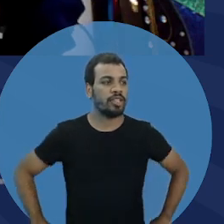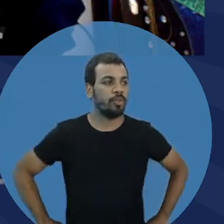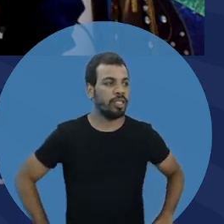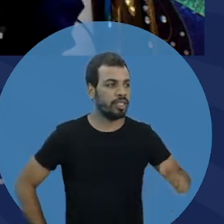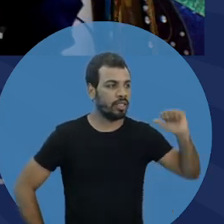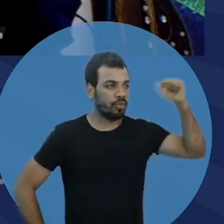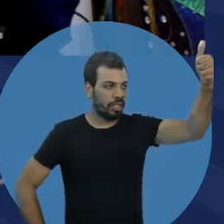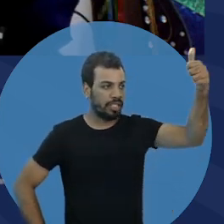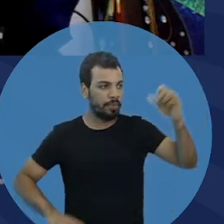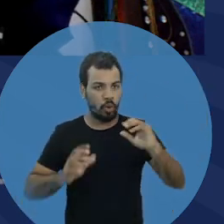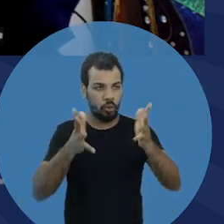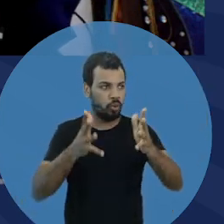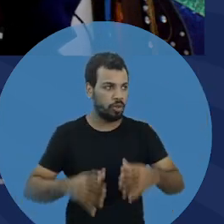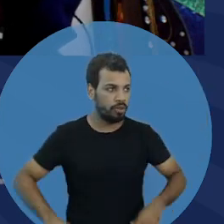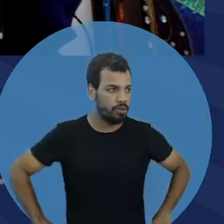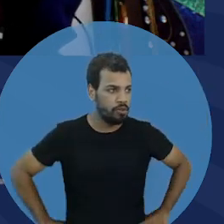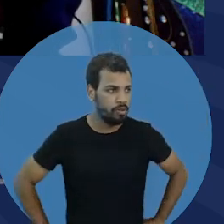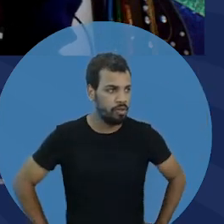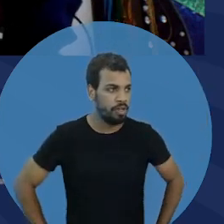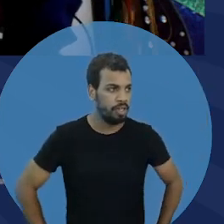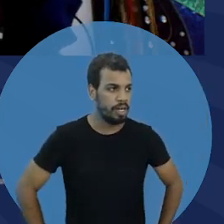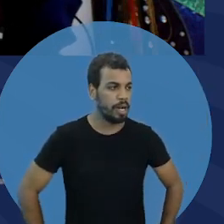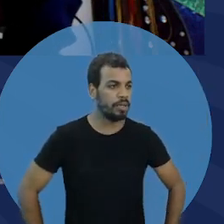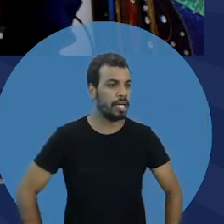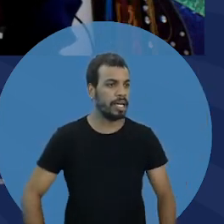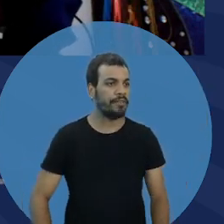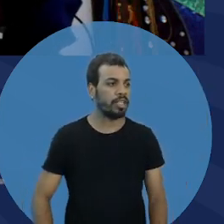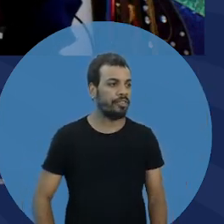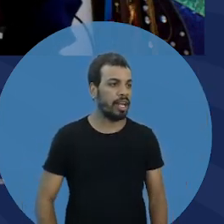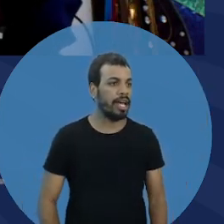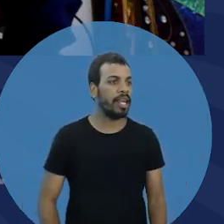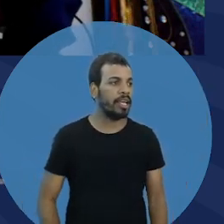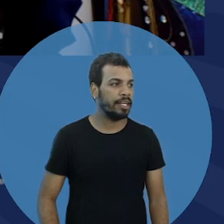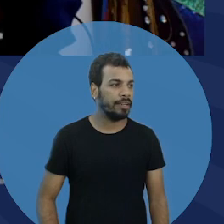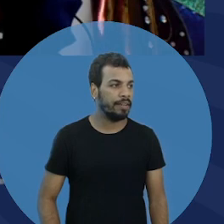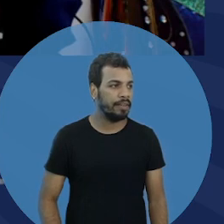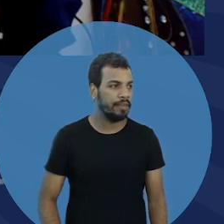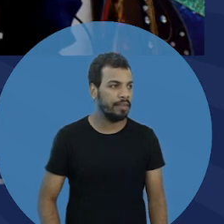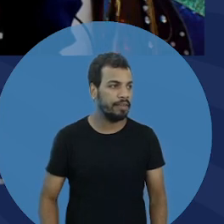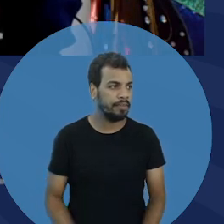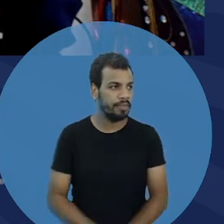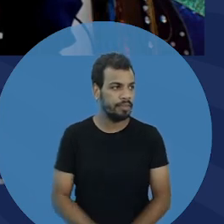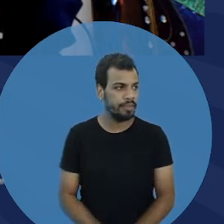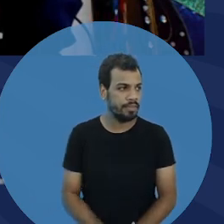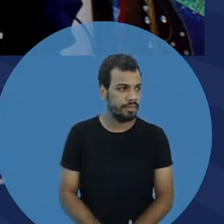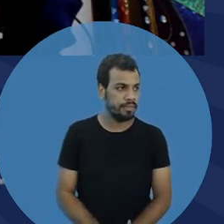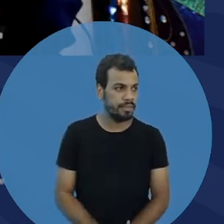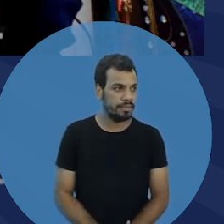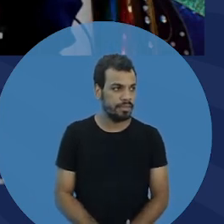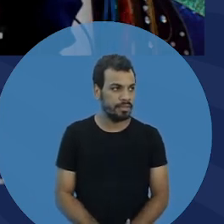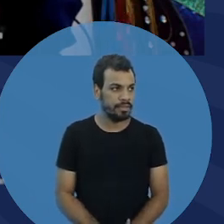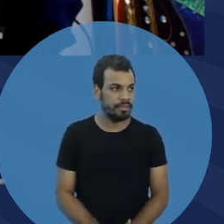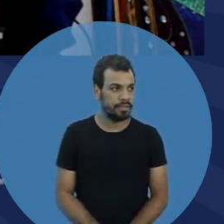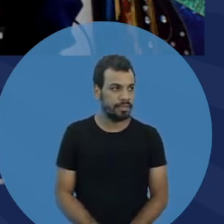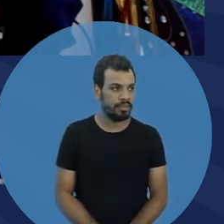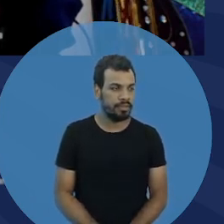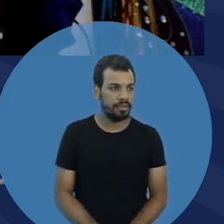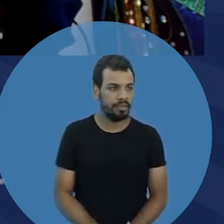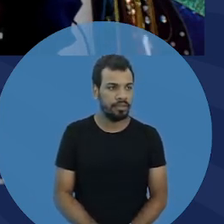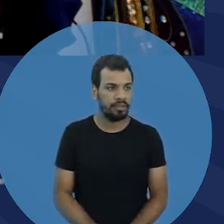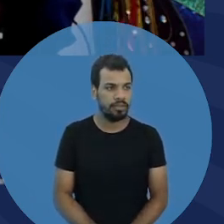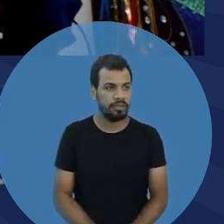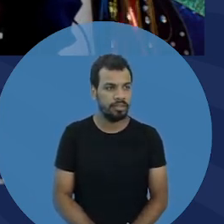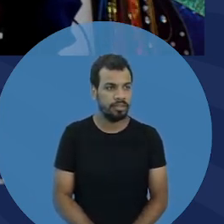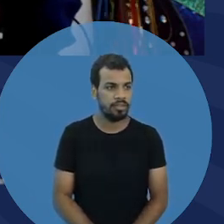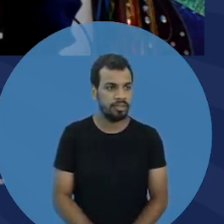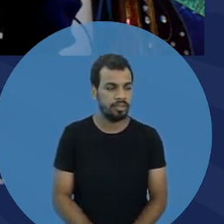se ela não entrou até agora, eu estou tentando falar com ela que ela não responde, é porque ela não vai gravar hoje,